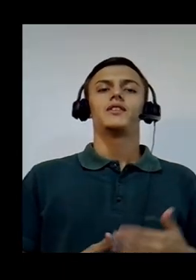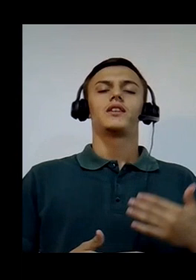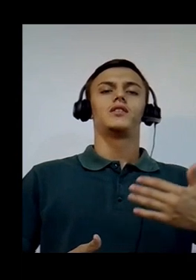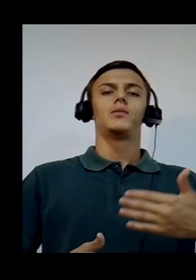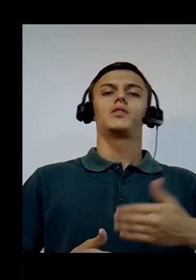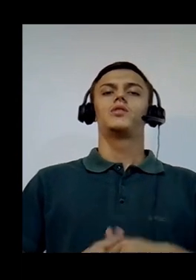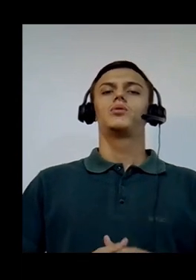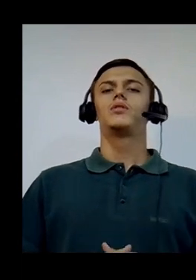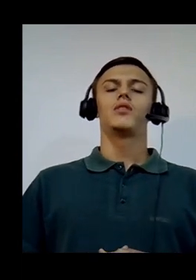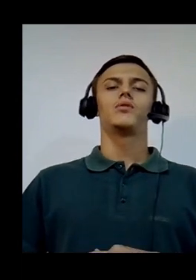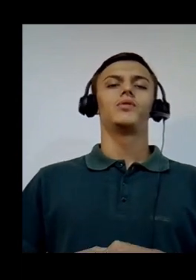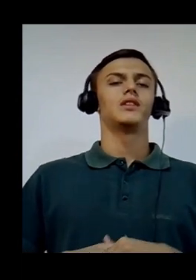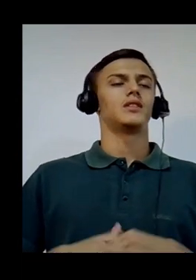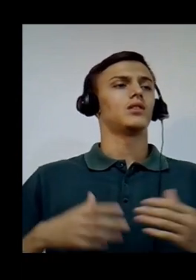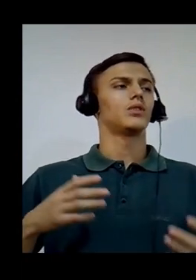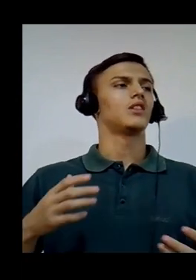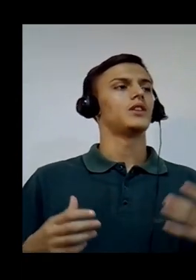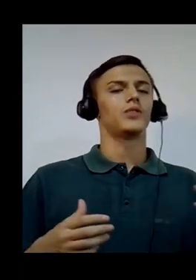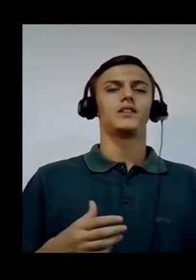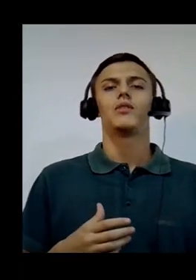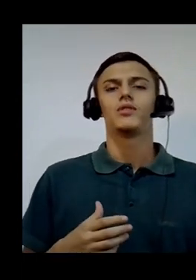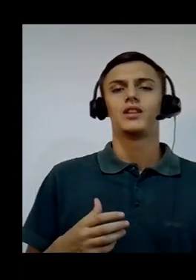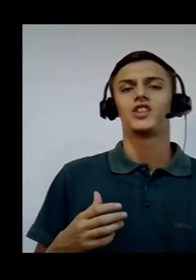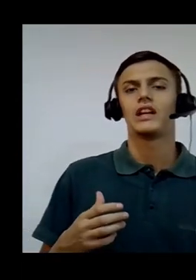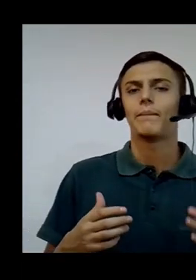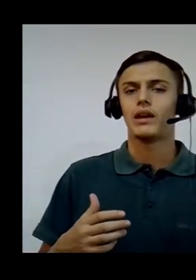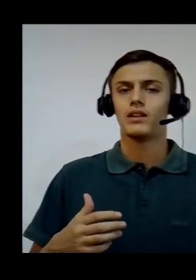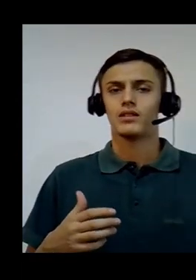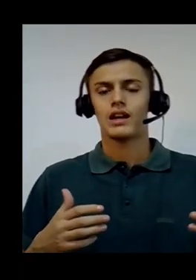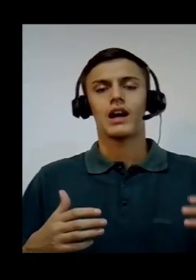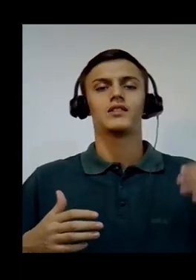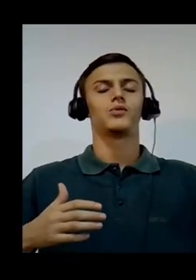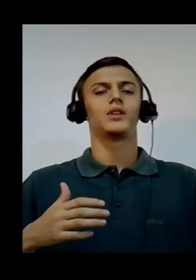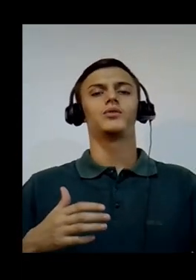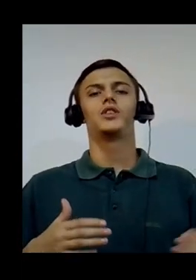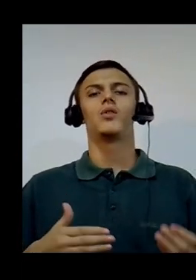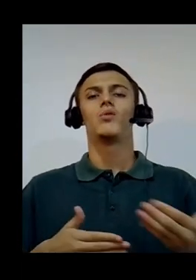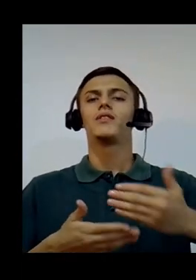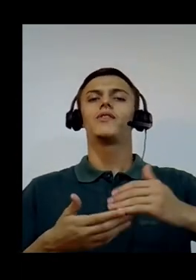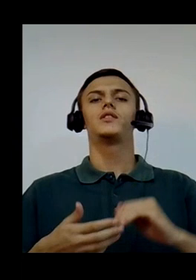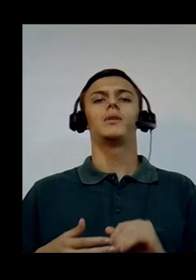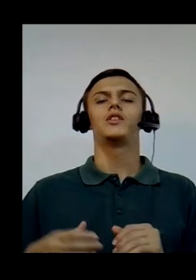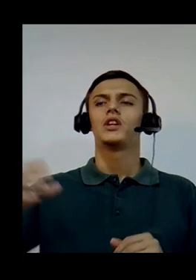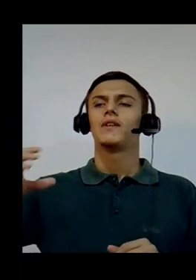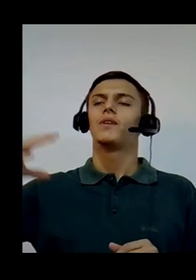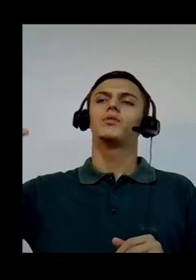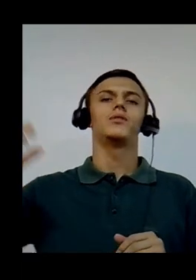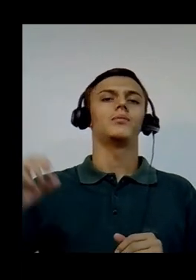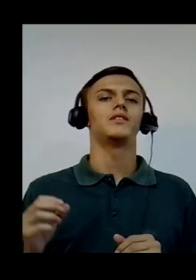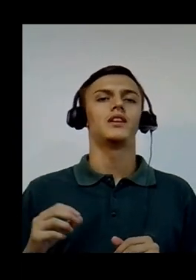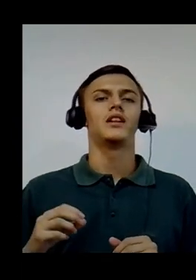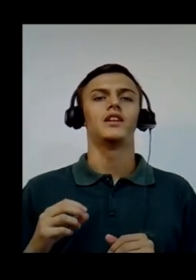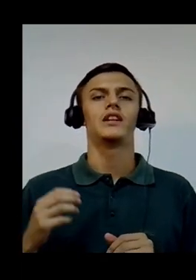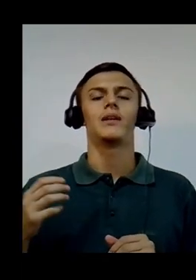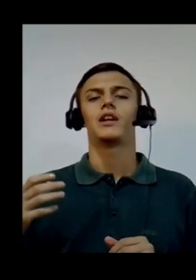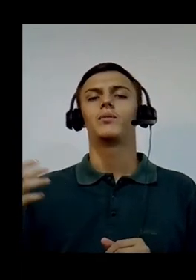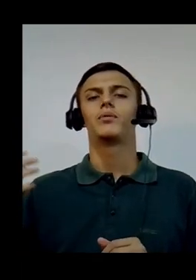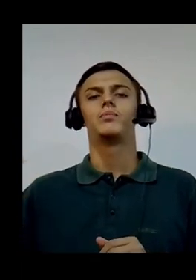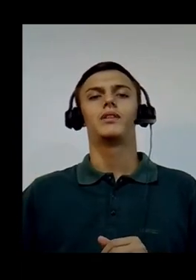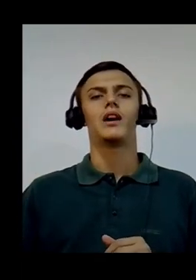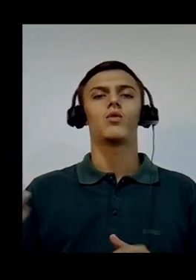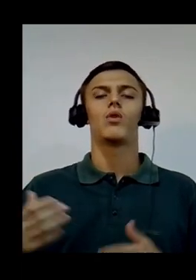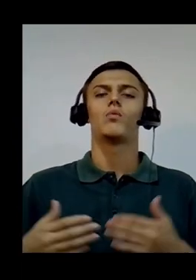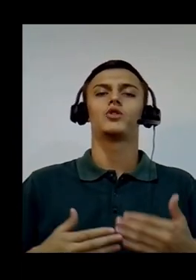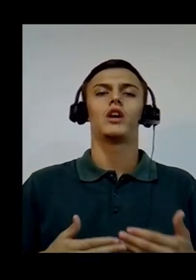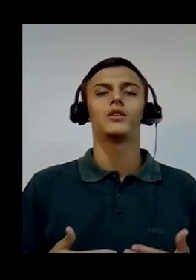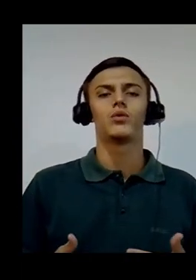Na Bernec, nós acreditamos que atitudes salvam vidas, né? Então, o que vai diferenciar você de chegar bem em casa no final do dia, ou infelizmente, né, possivelmente ser ali encaminhado